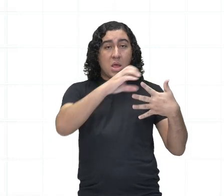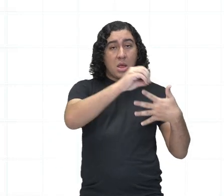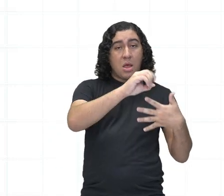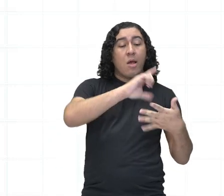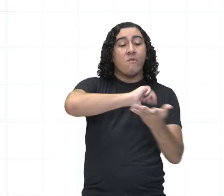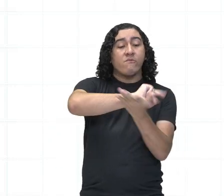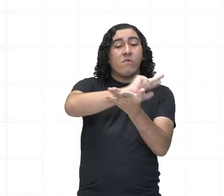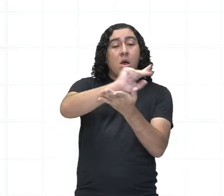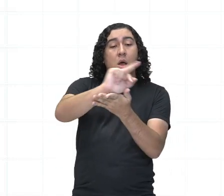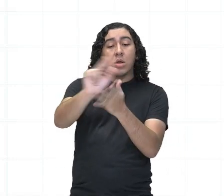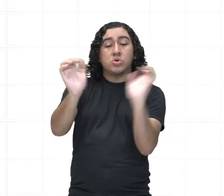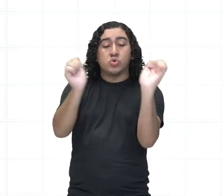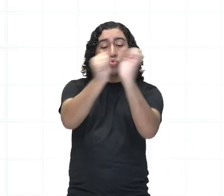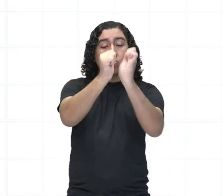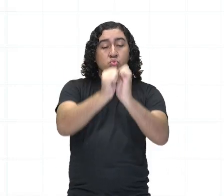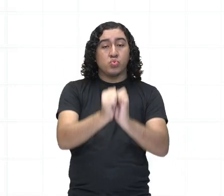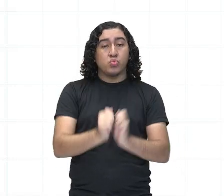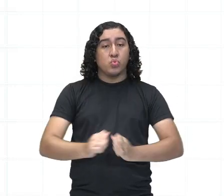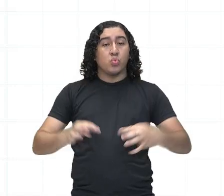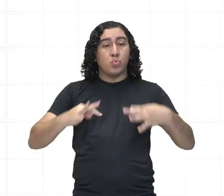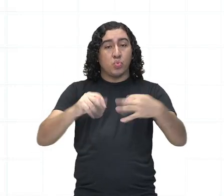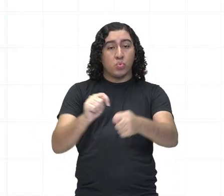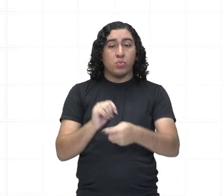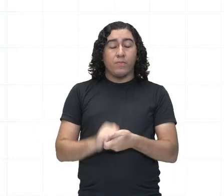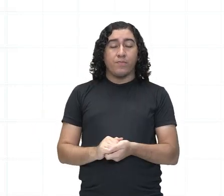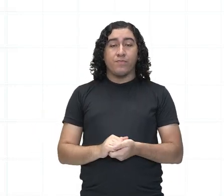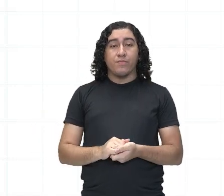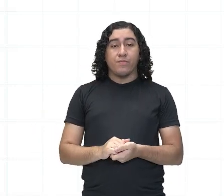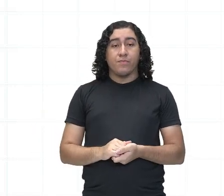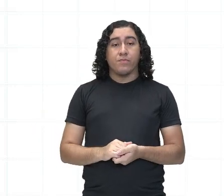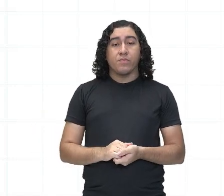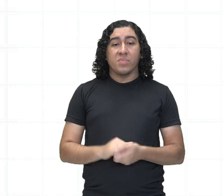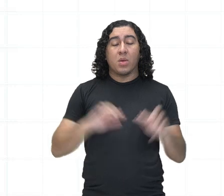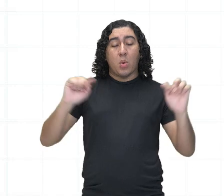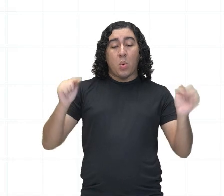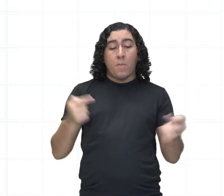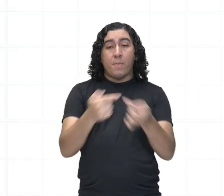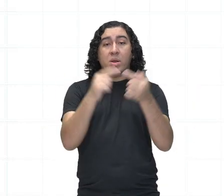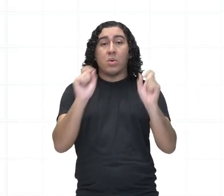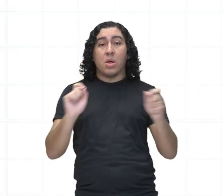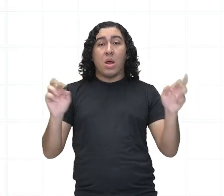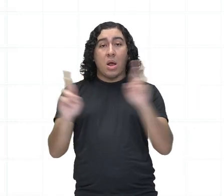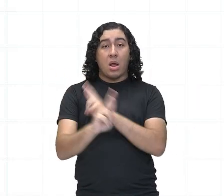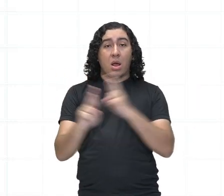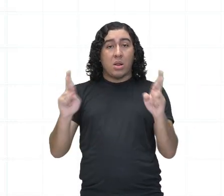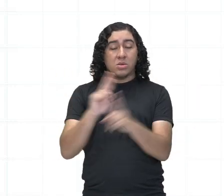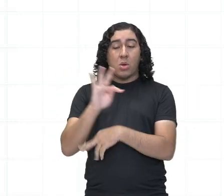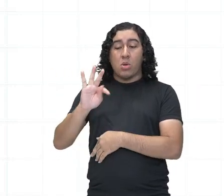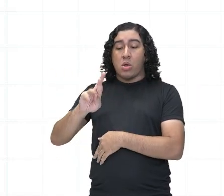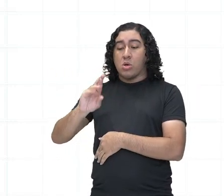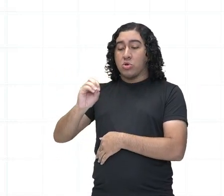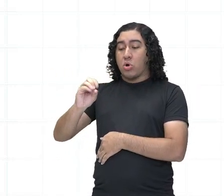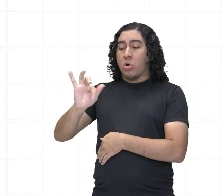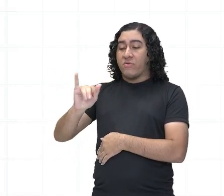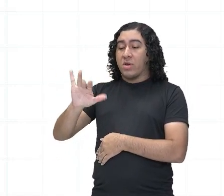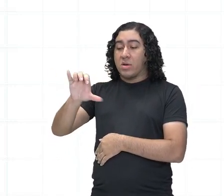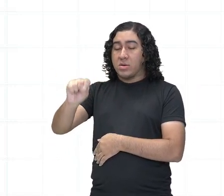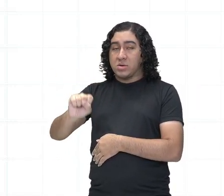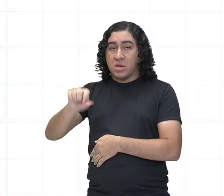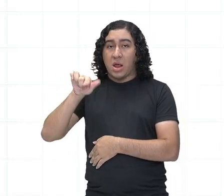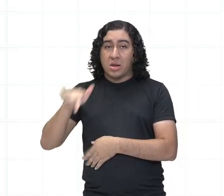As teias alimentares refletem melhor as relações tróficas entre